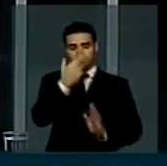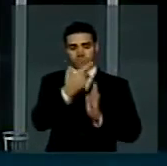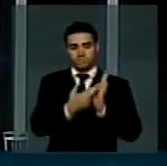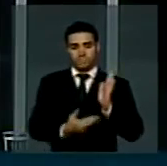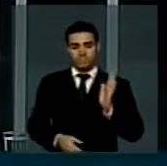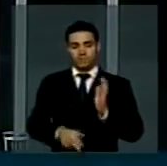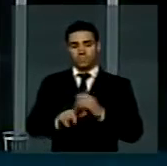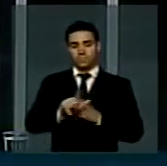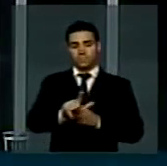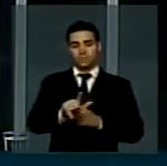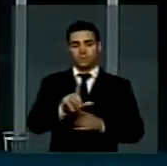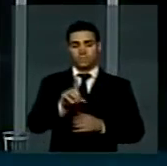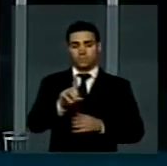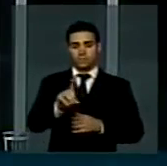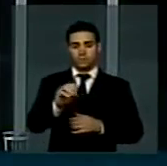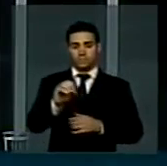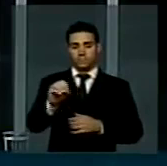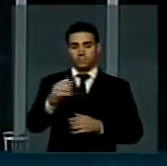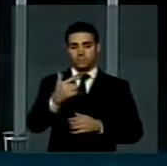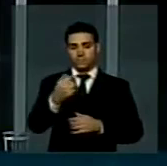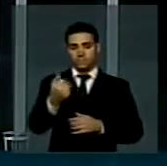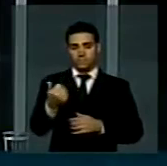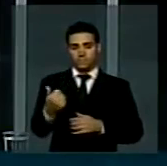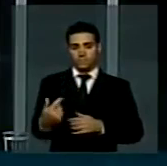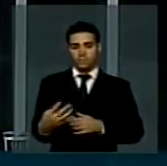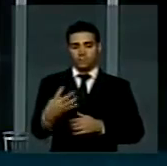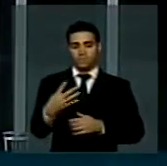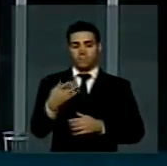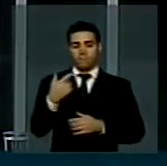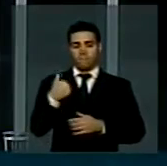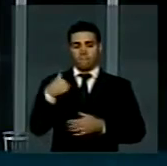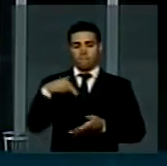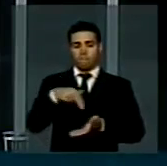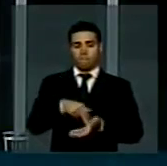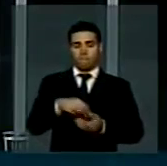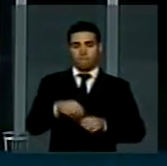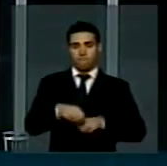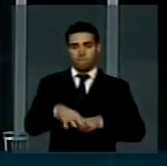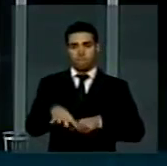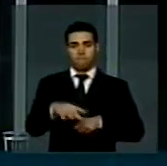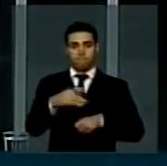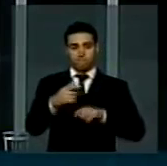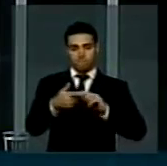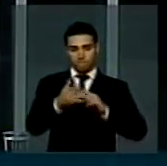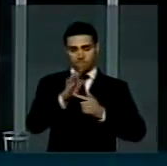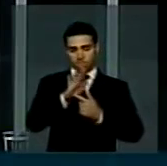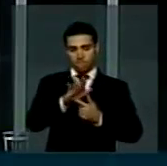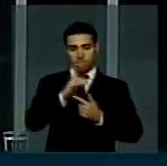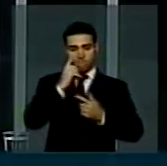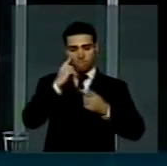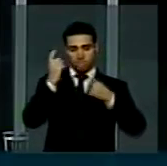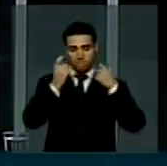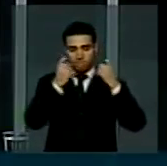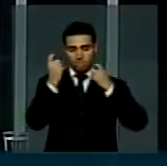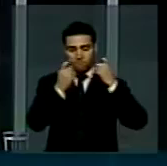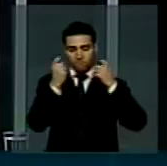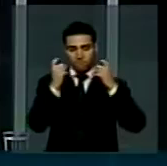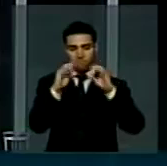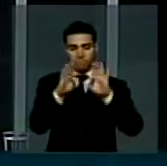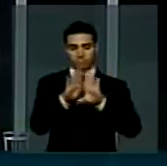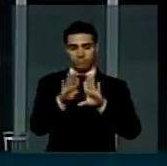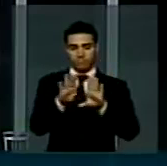Diretrizes Orçamentárias para 2014, aqui externar a preocupação